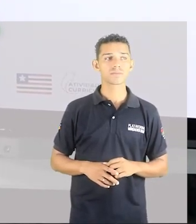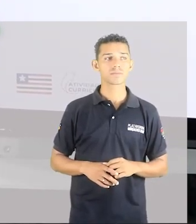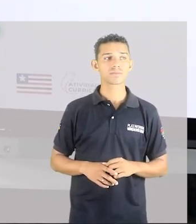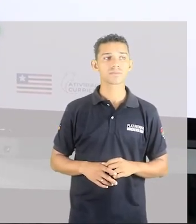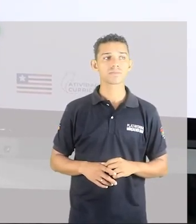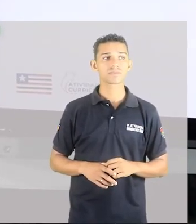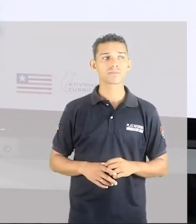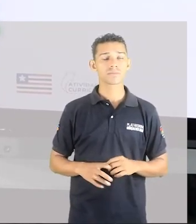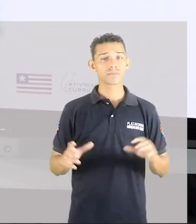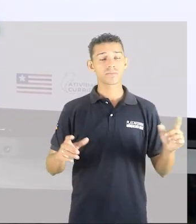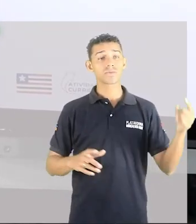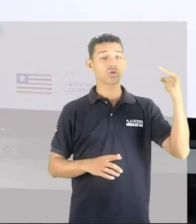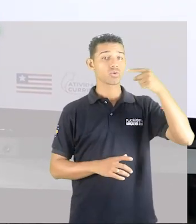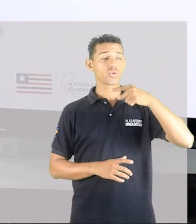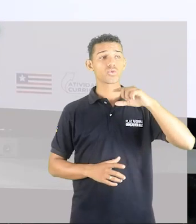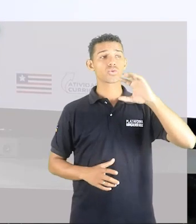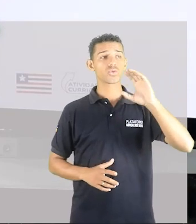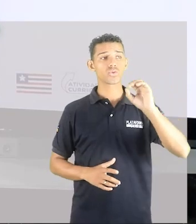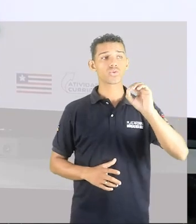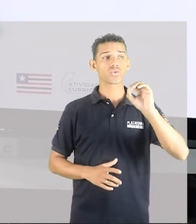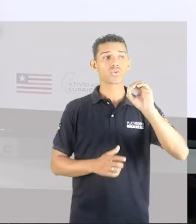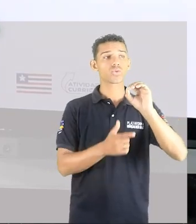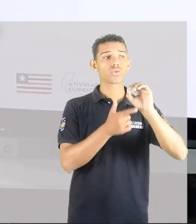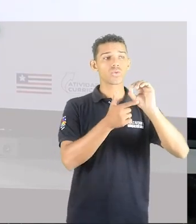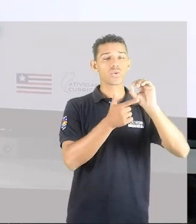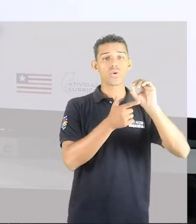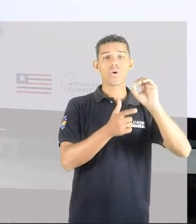reage com oxigênio,